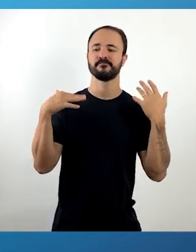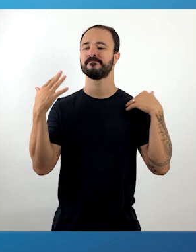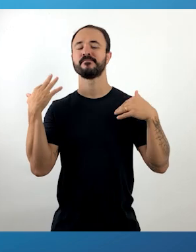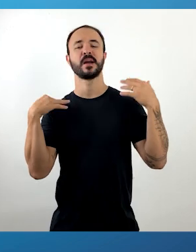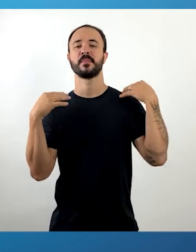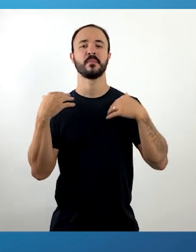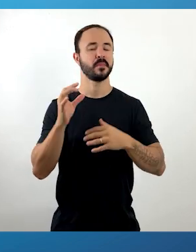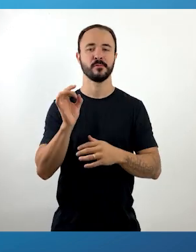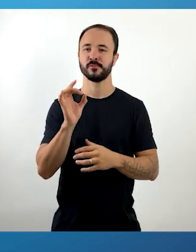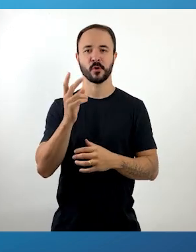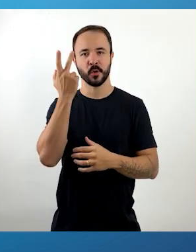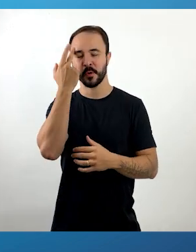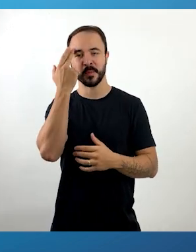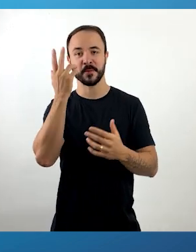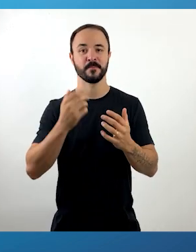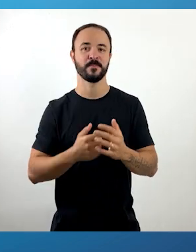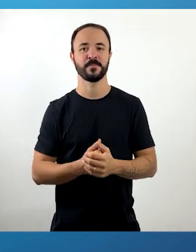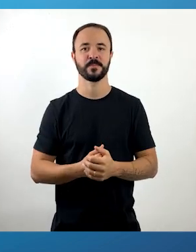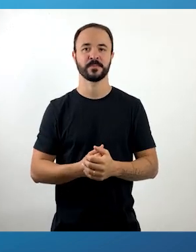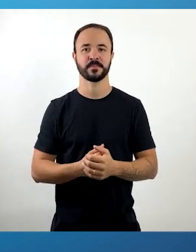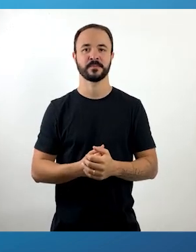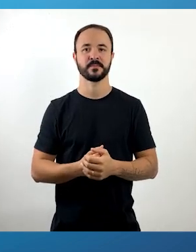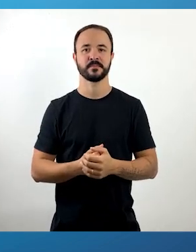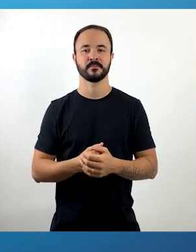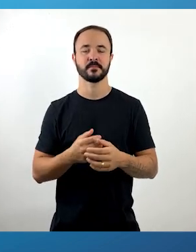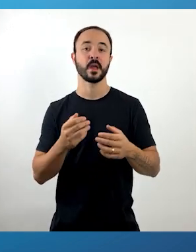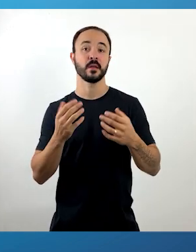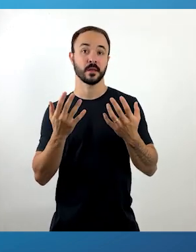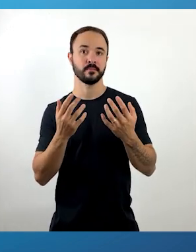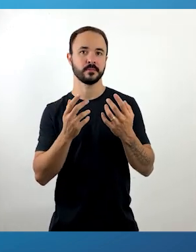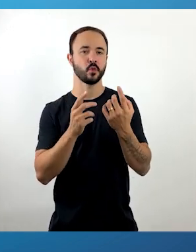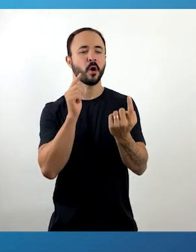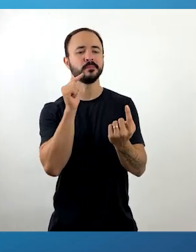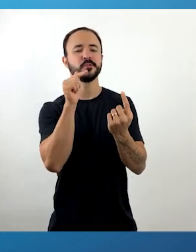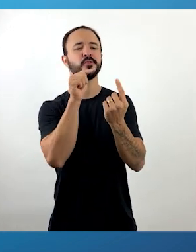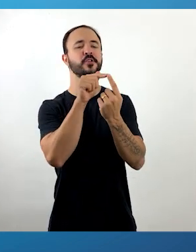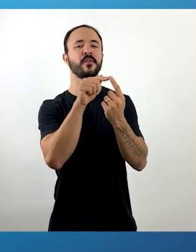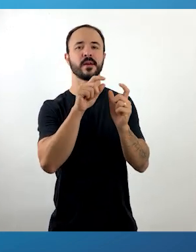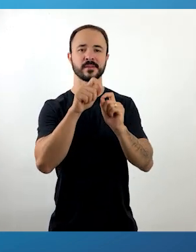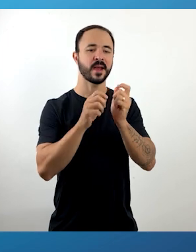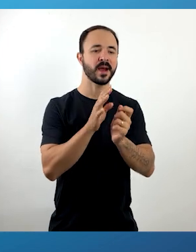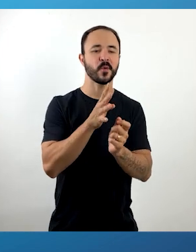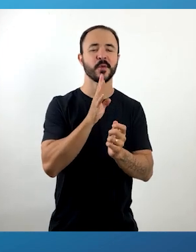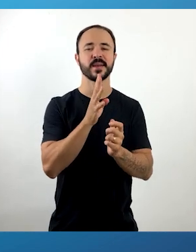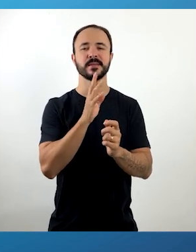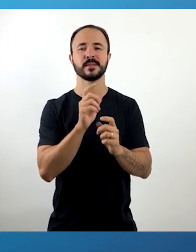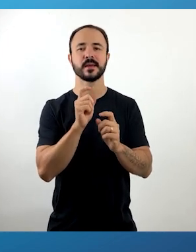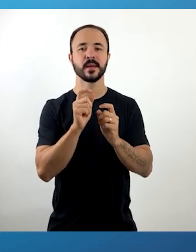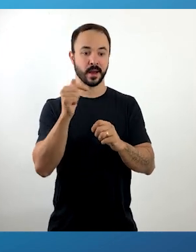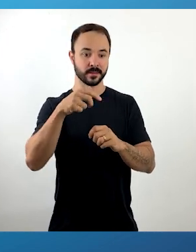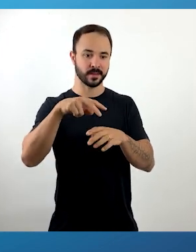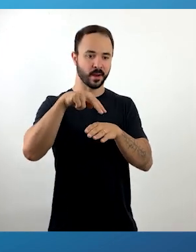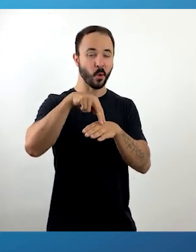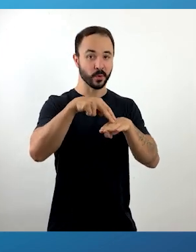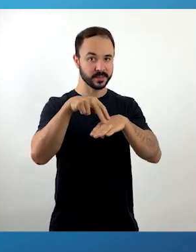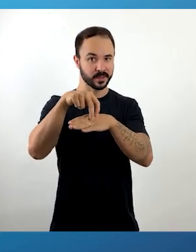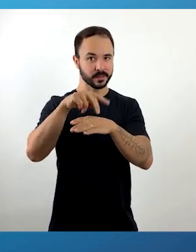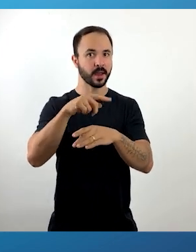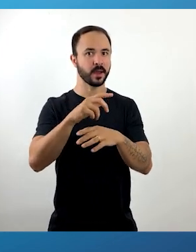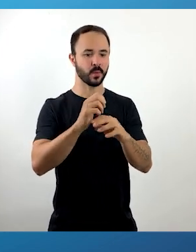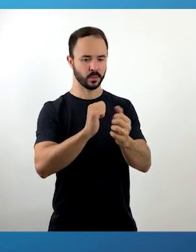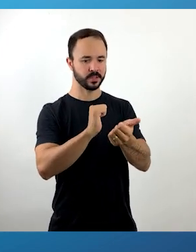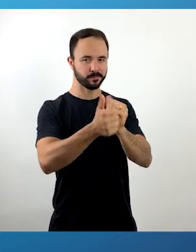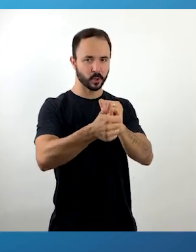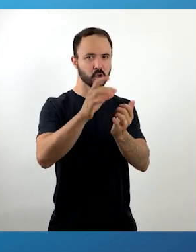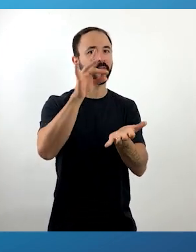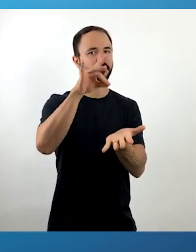de aventuras tá eh sendo assim os nossos objetivos de conhecimento quando nós tratamos o skate como um